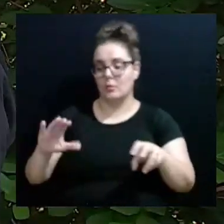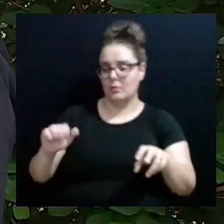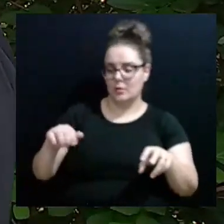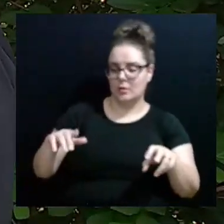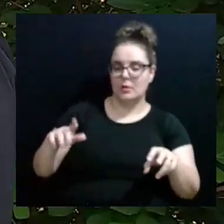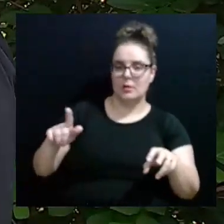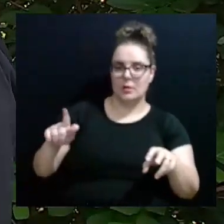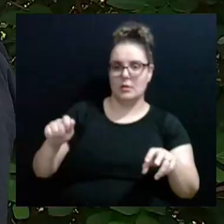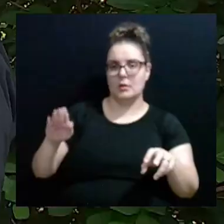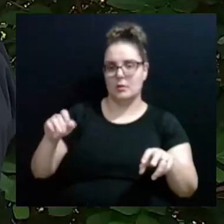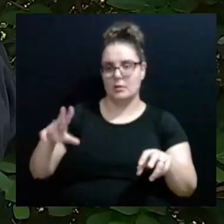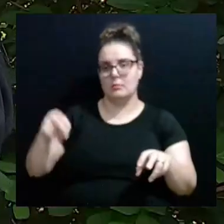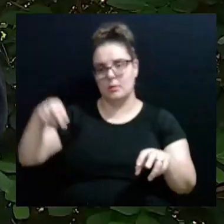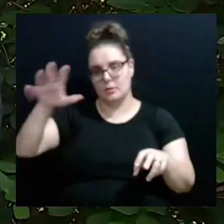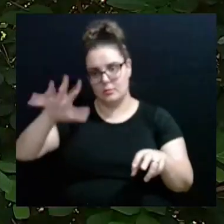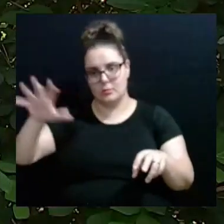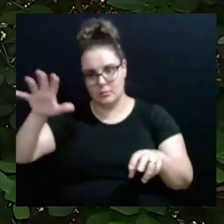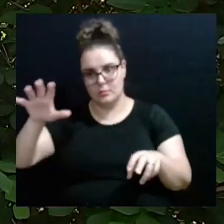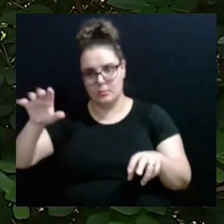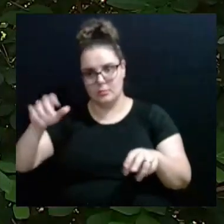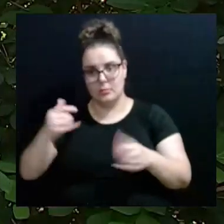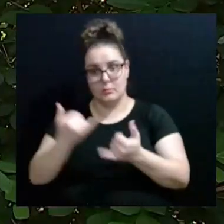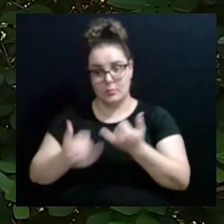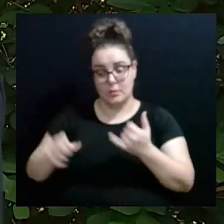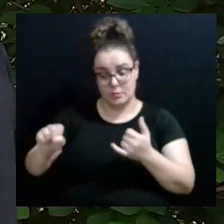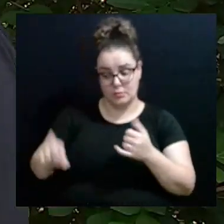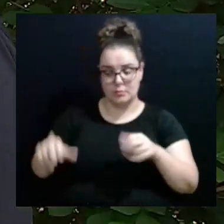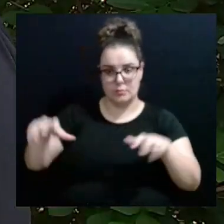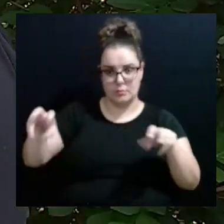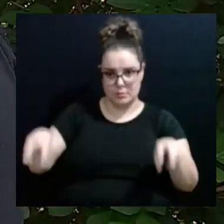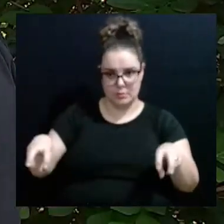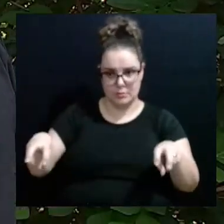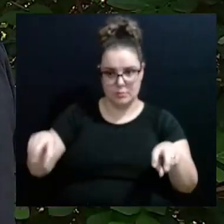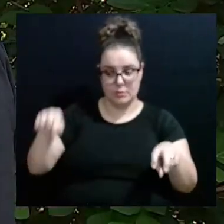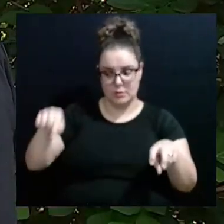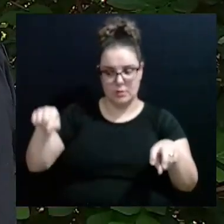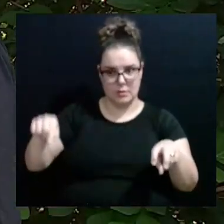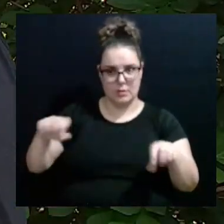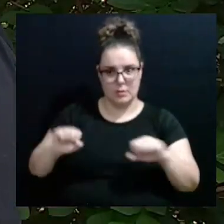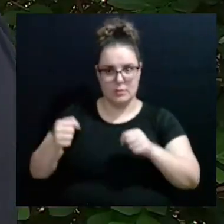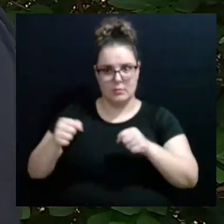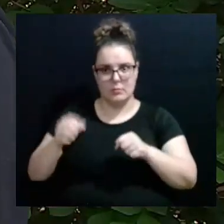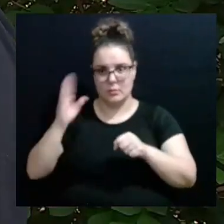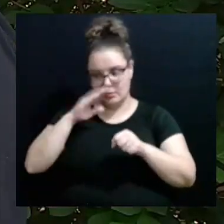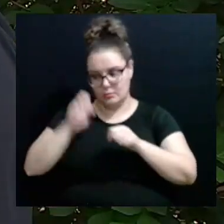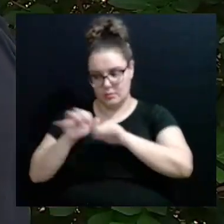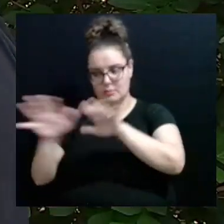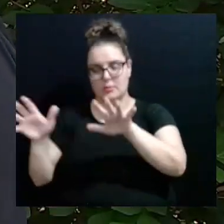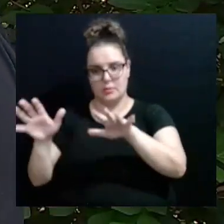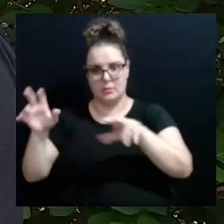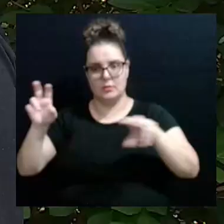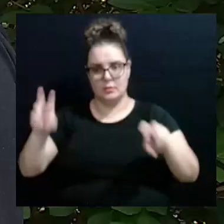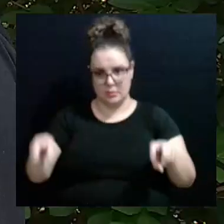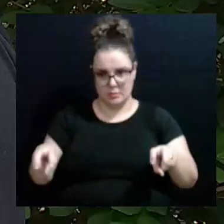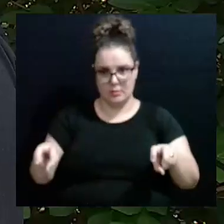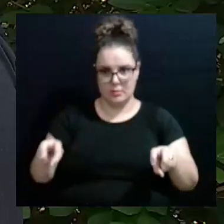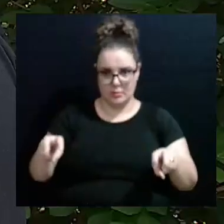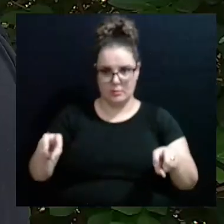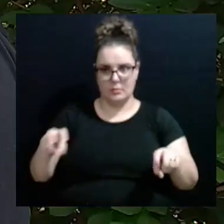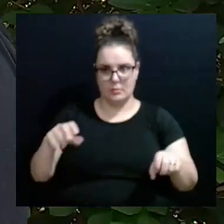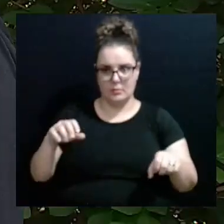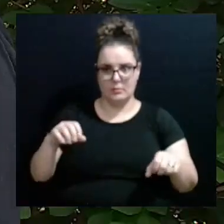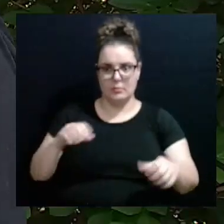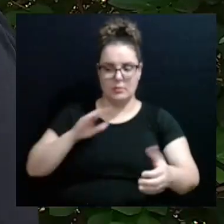Nordeste, em parte do Sul também, e ele sim, a defesa dele é soltar esse spray fedido para afugentar o predador,